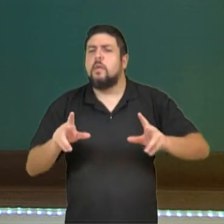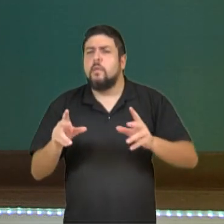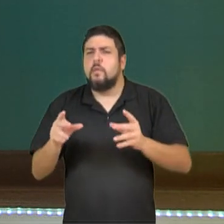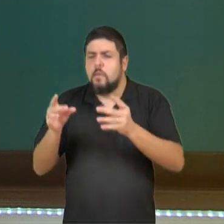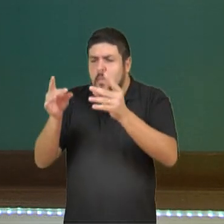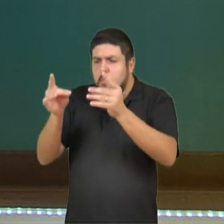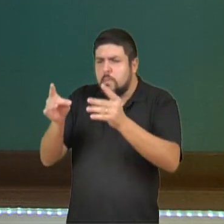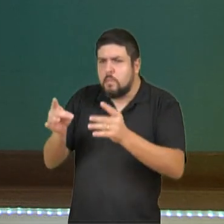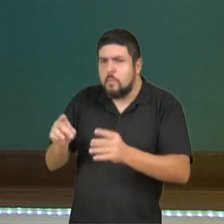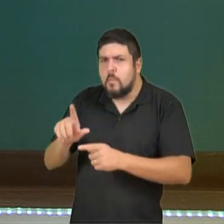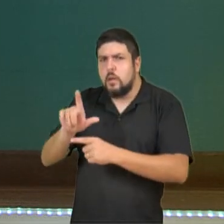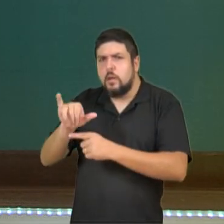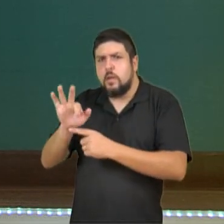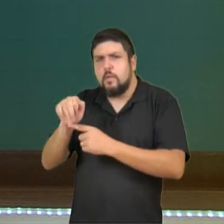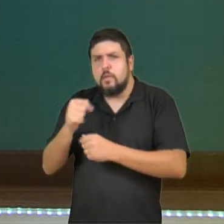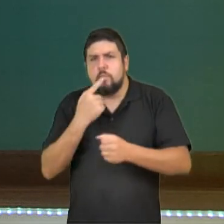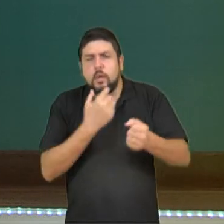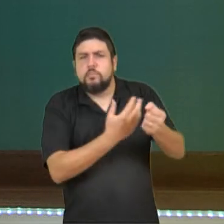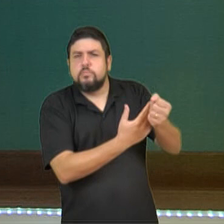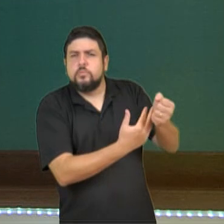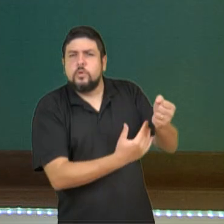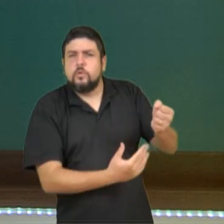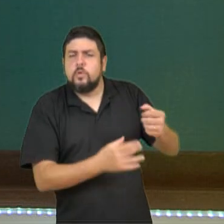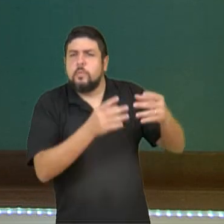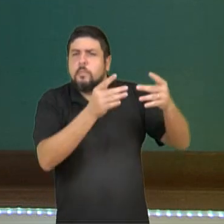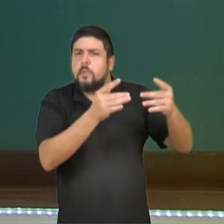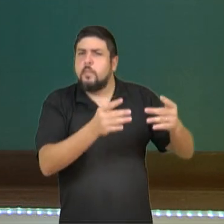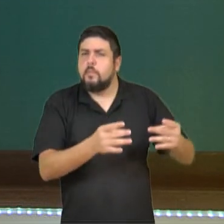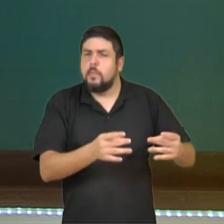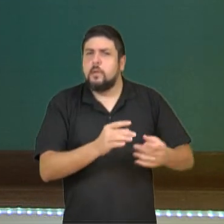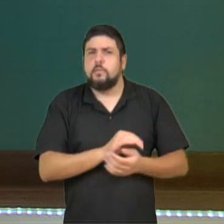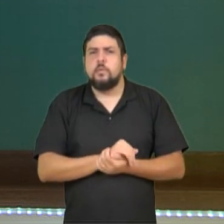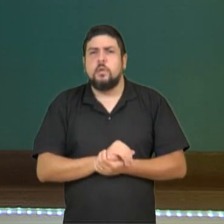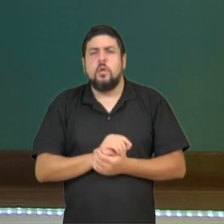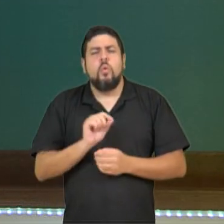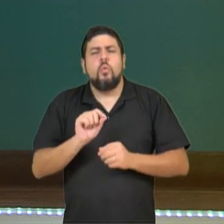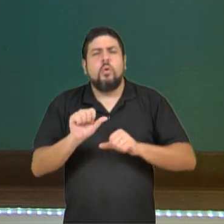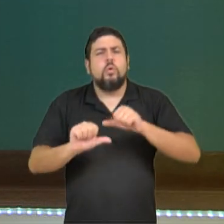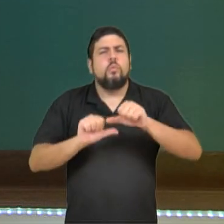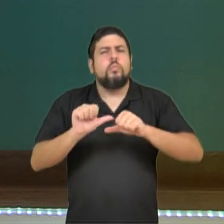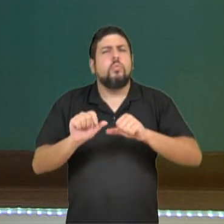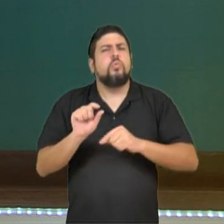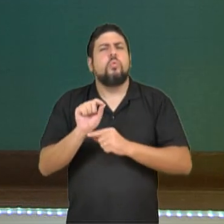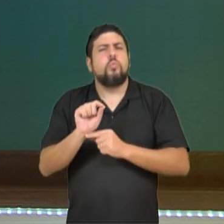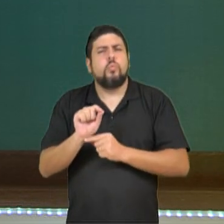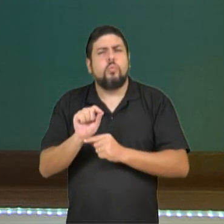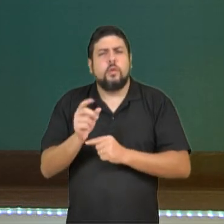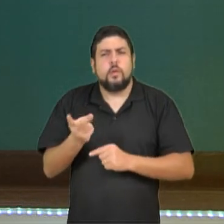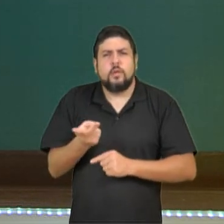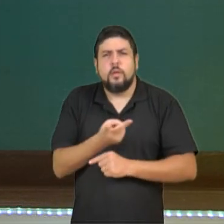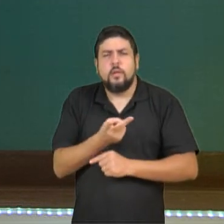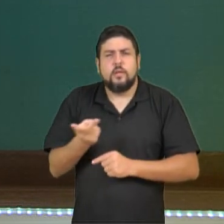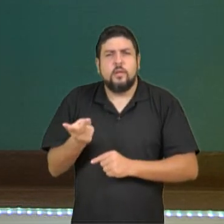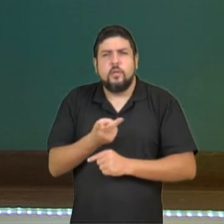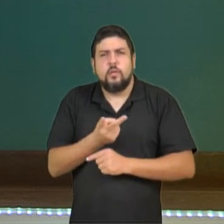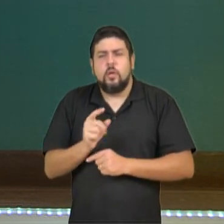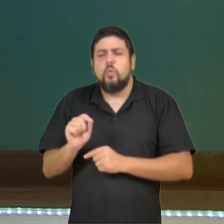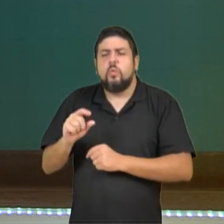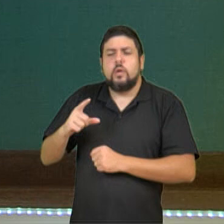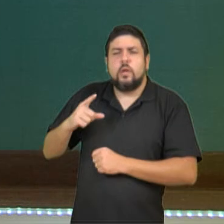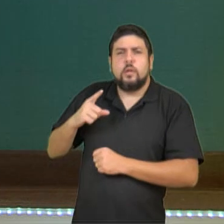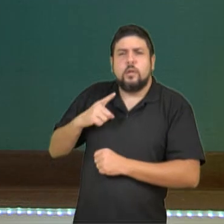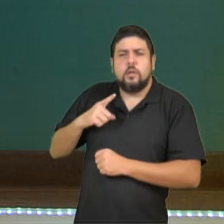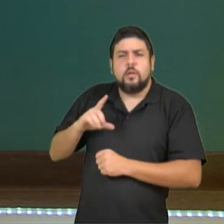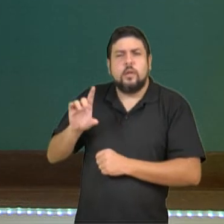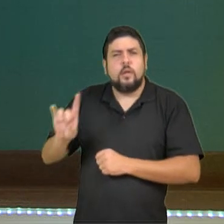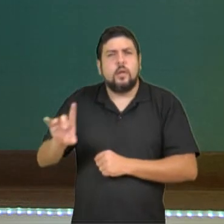da linfa e do sangue. Então, é só você dizer o que muda entre linfa e sangue, o que tem presente